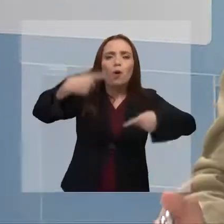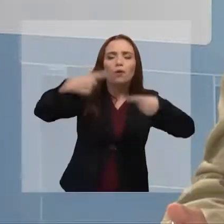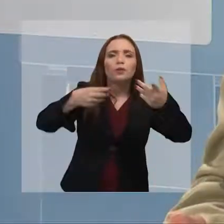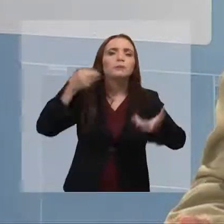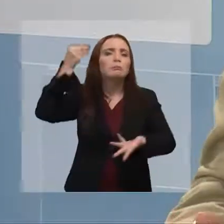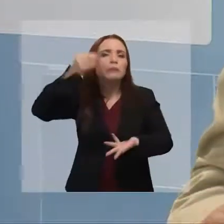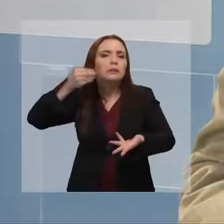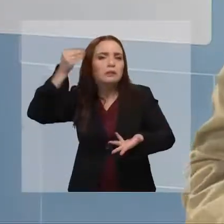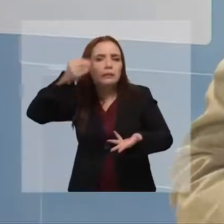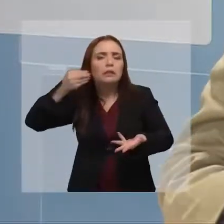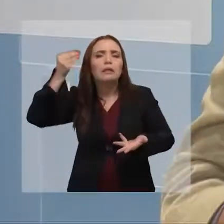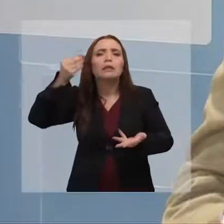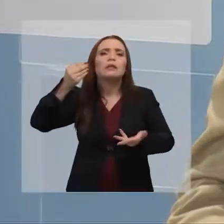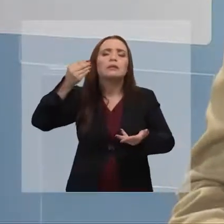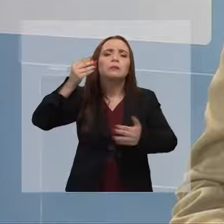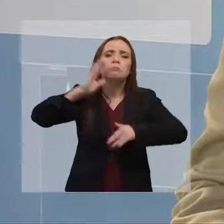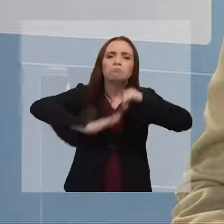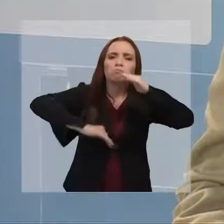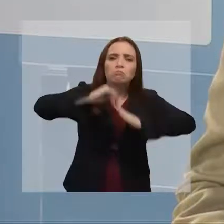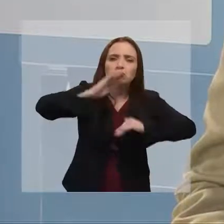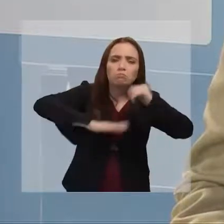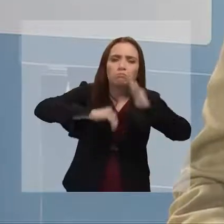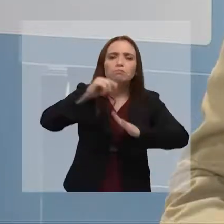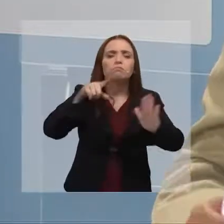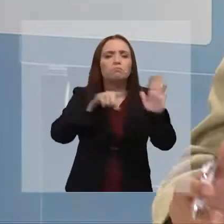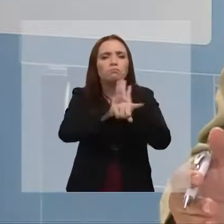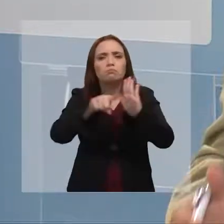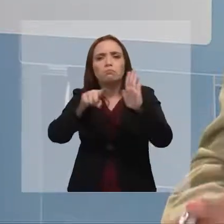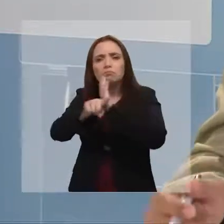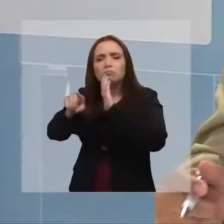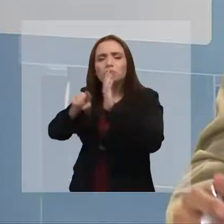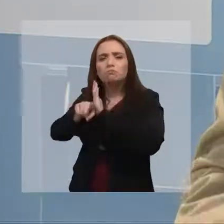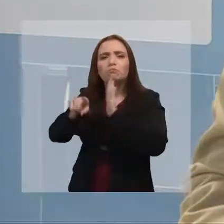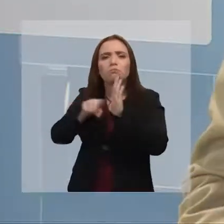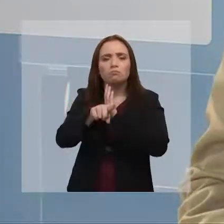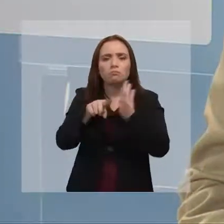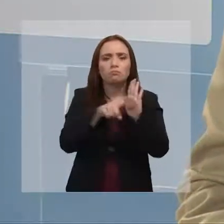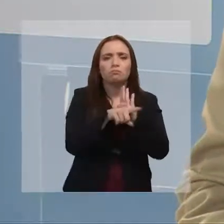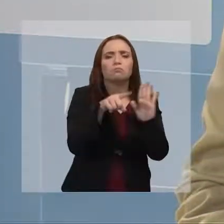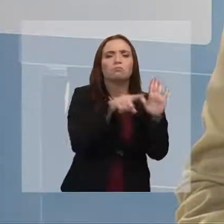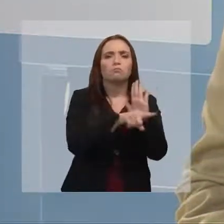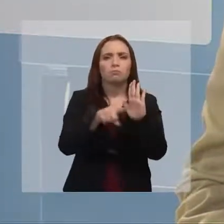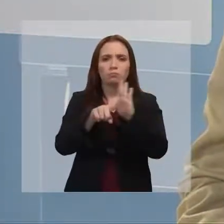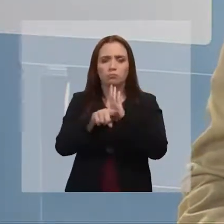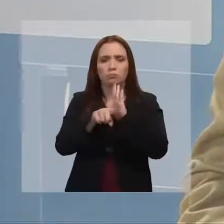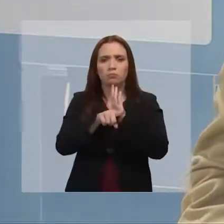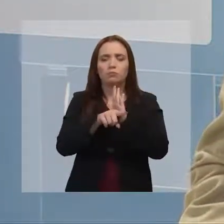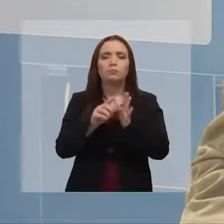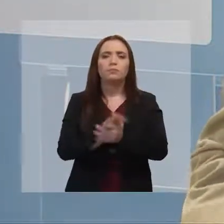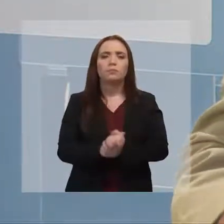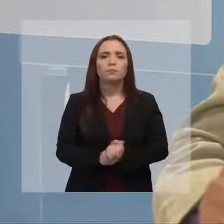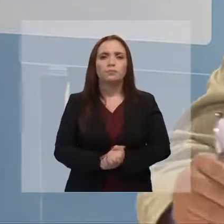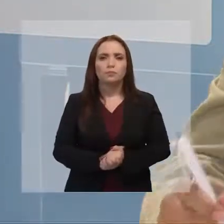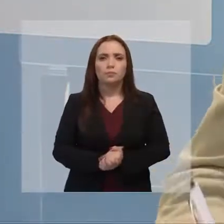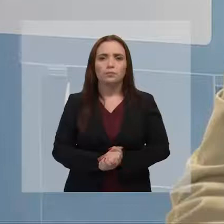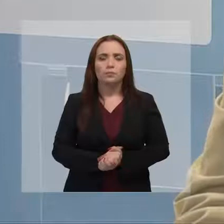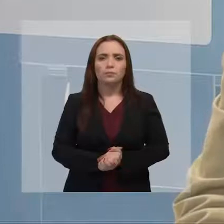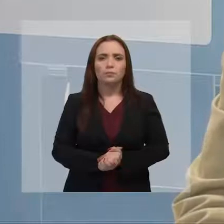dos analistas, dos constitucionalistas, dos especialistas em política,